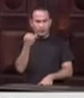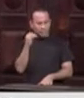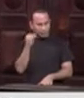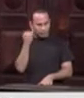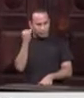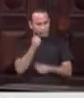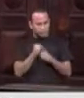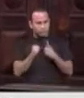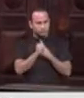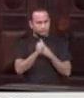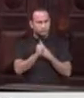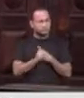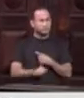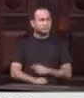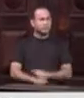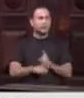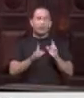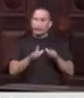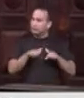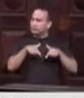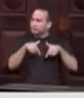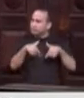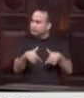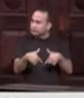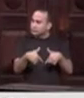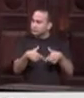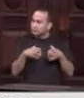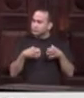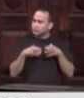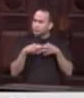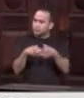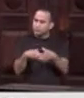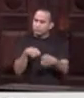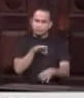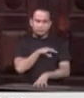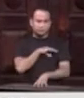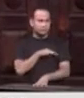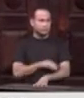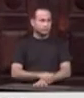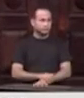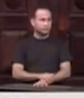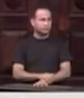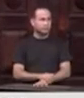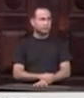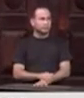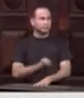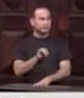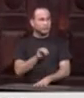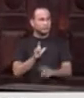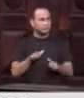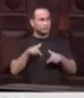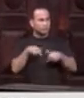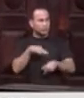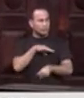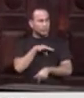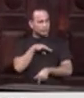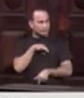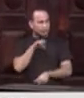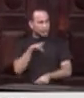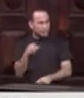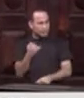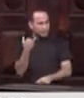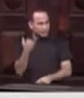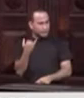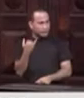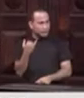sociedade a realização daquelas operações policiais, se as operações policiais interessam,